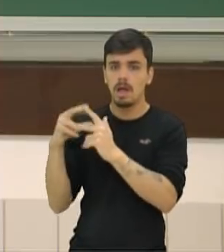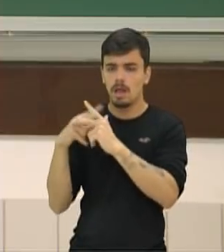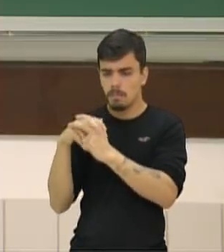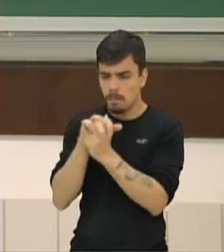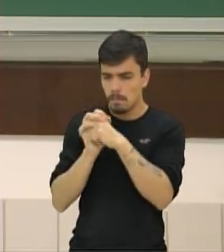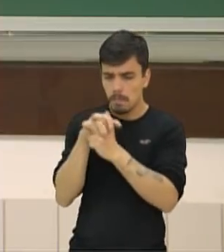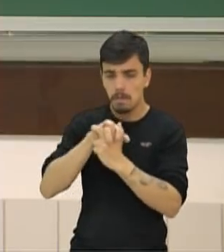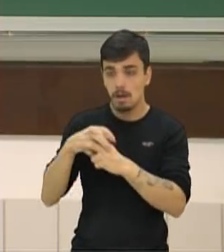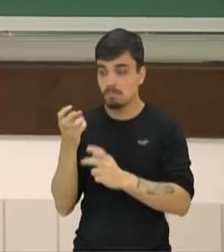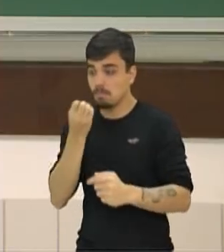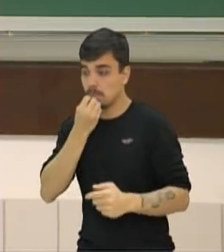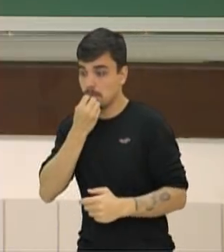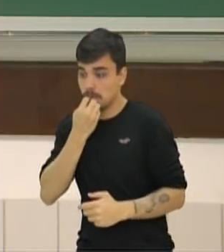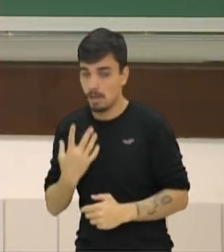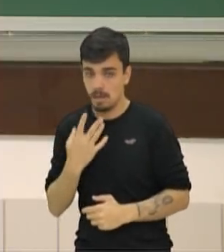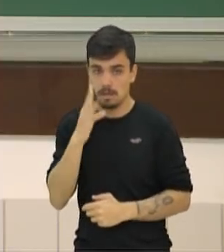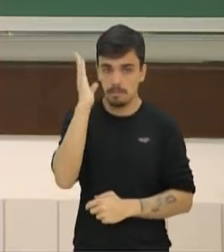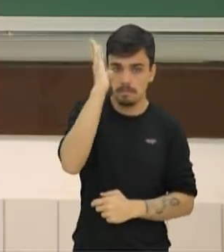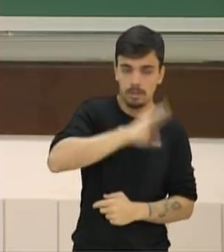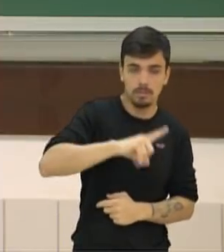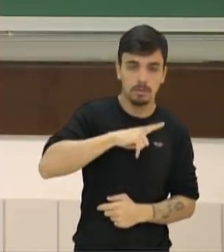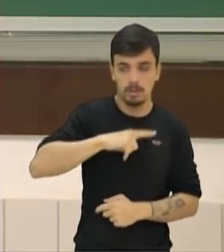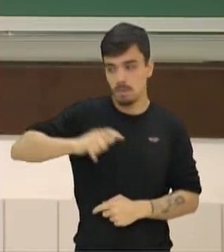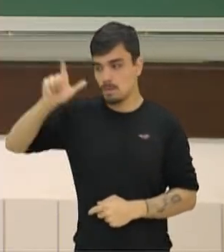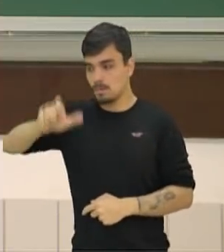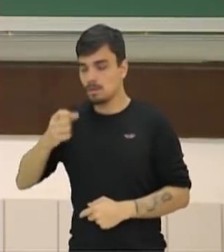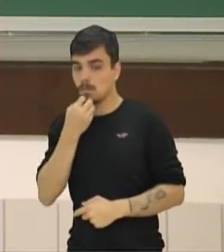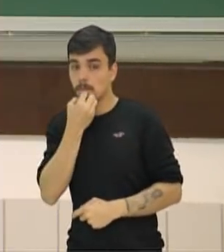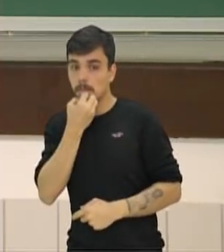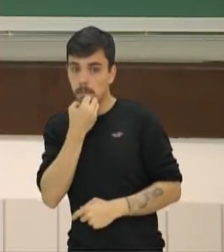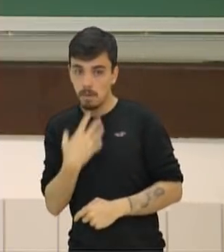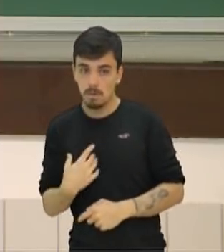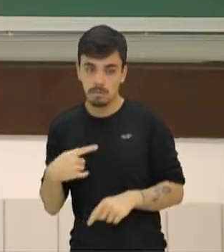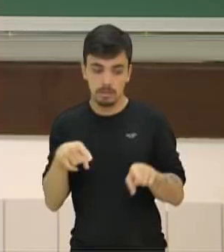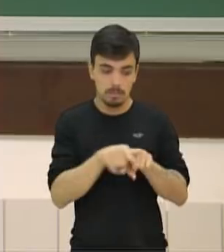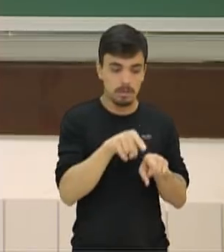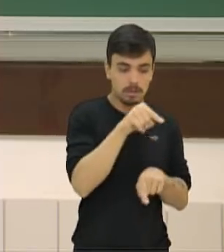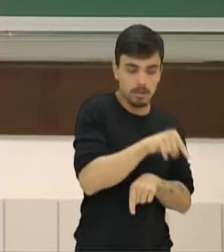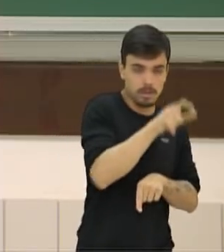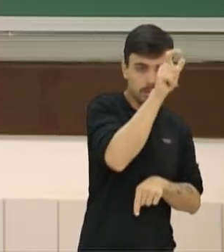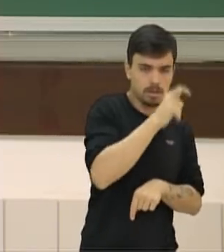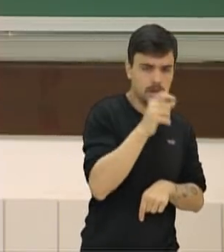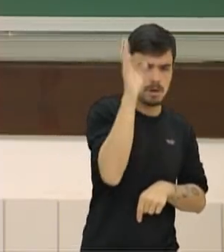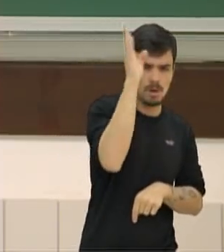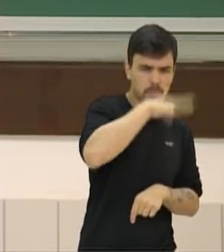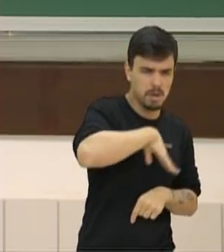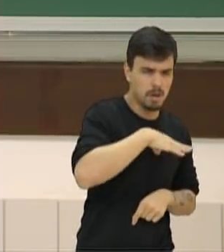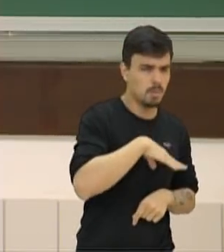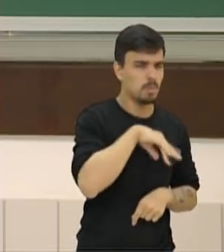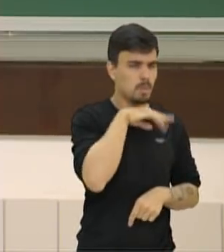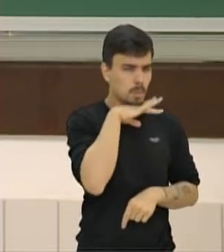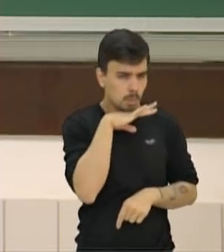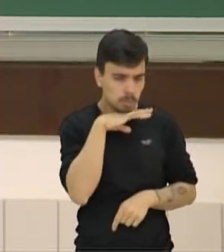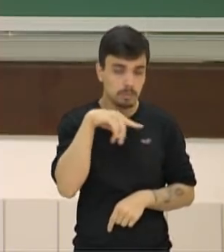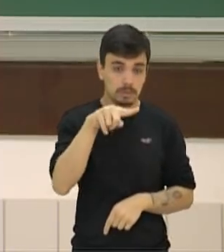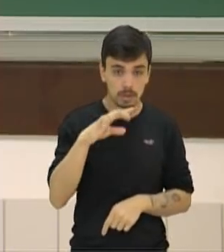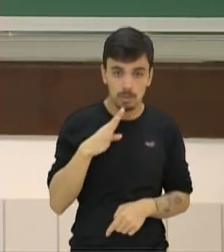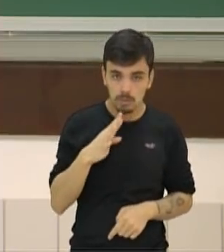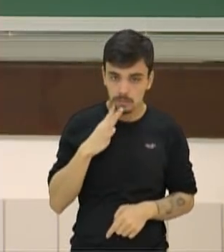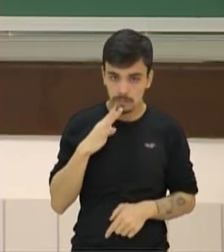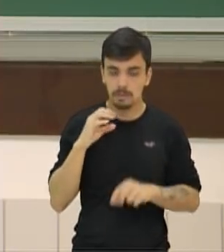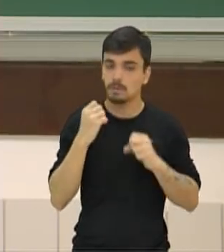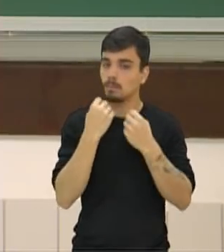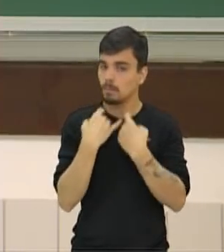do mal, né? Que tem um personagem bom e aquele que está fazendo o errado, que é o vilão. Conhece? Então tá bom.